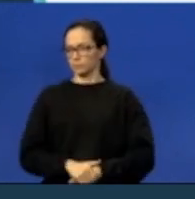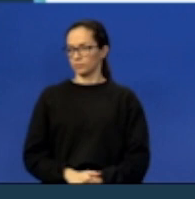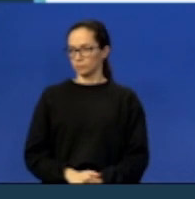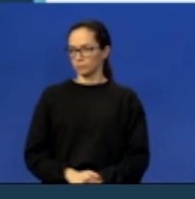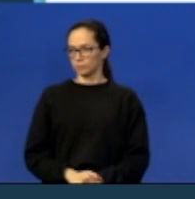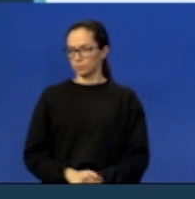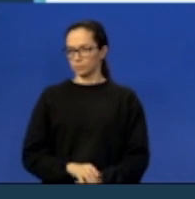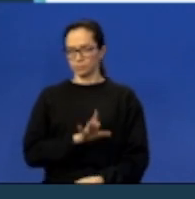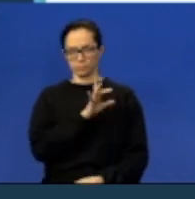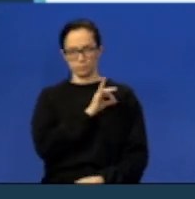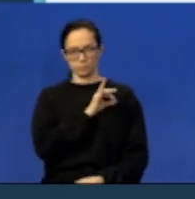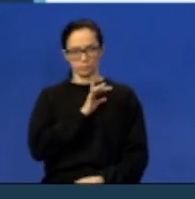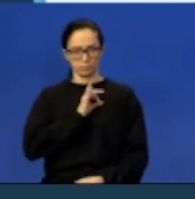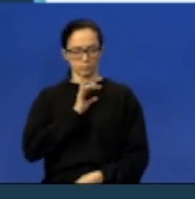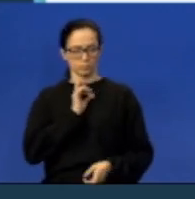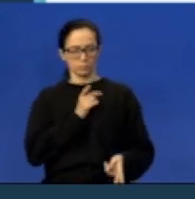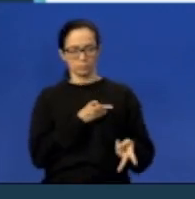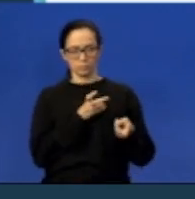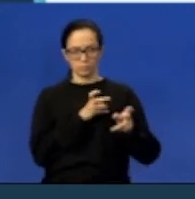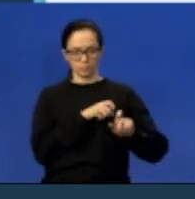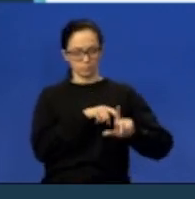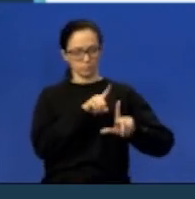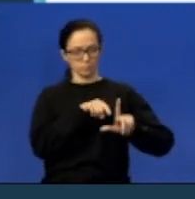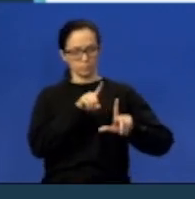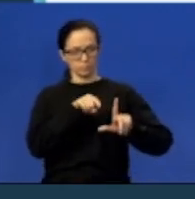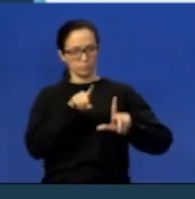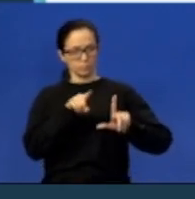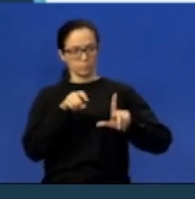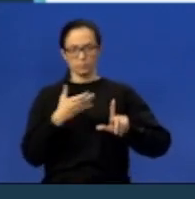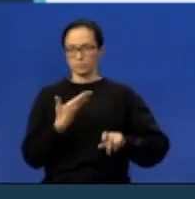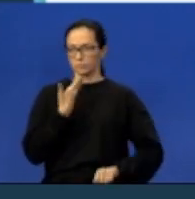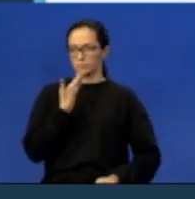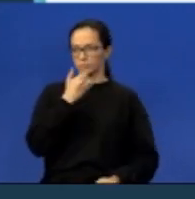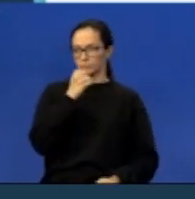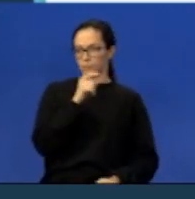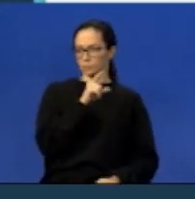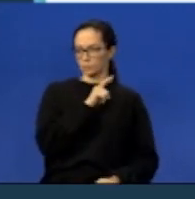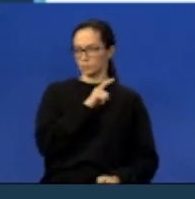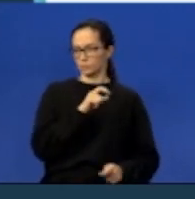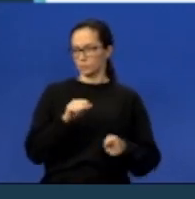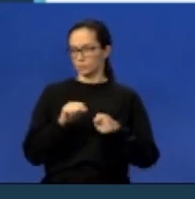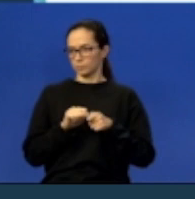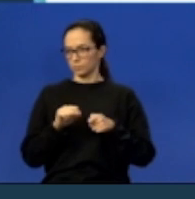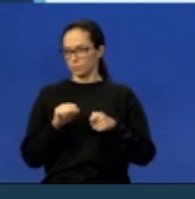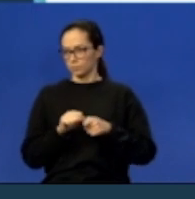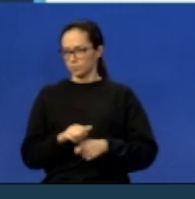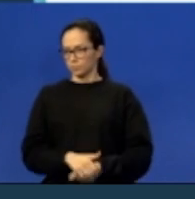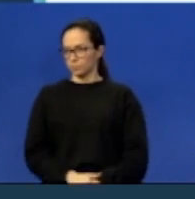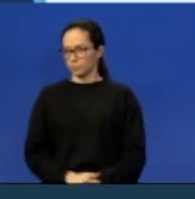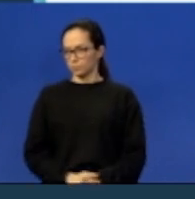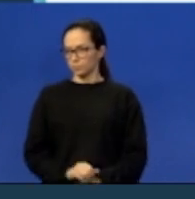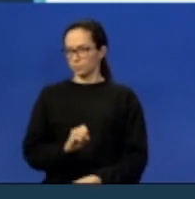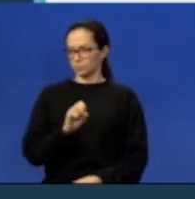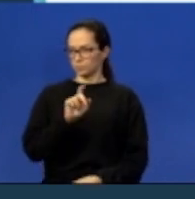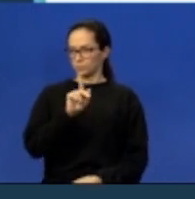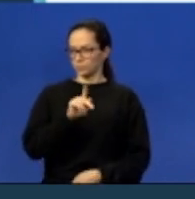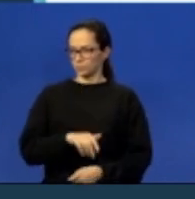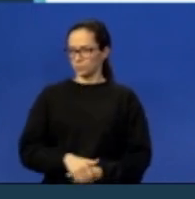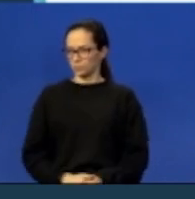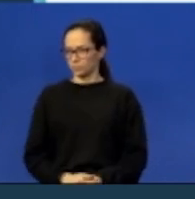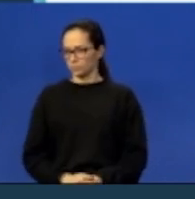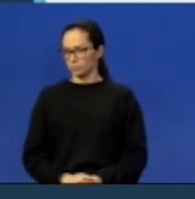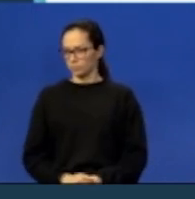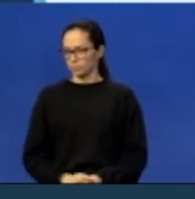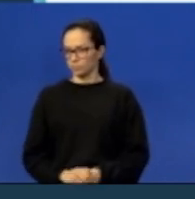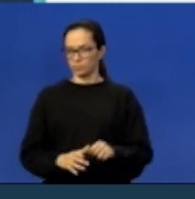derivações V4 e V6. Abaixo no tórax inferior, vocês avaliam aqui também, vocês podem verificar